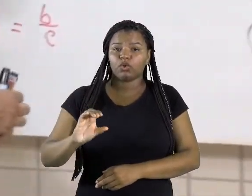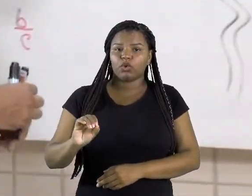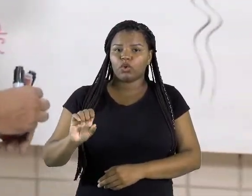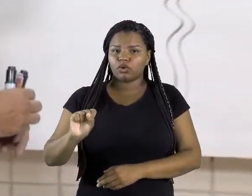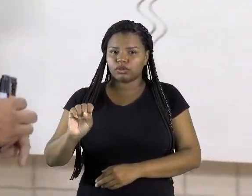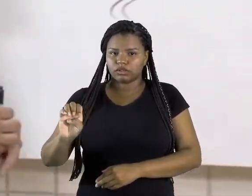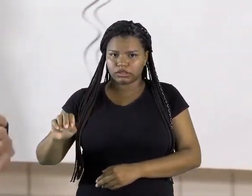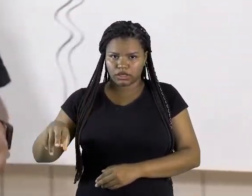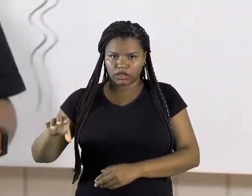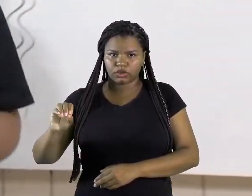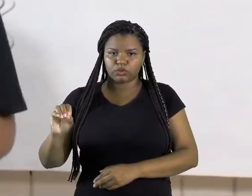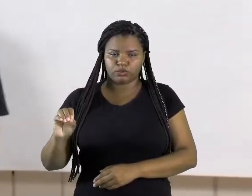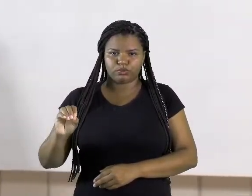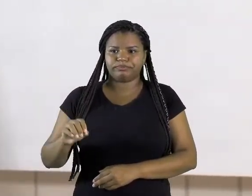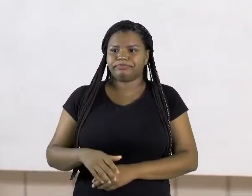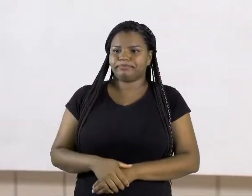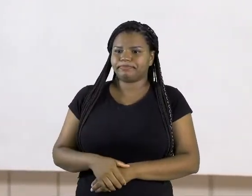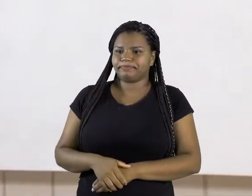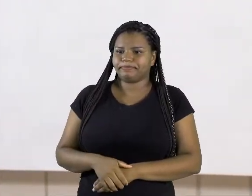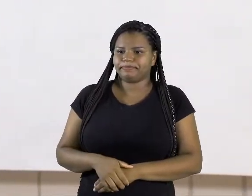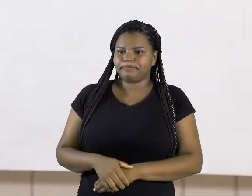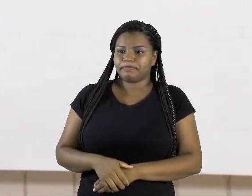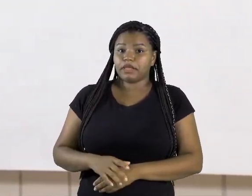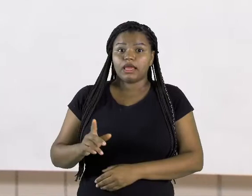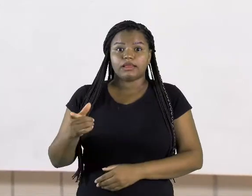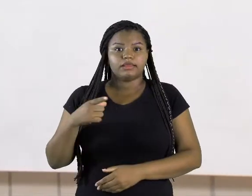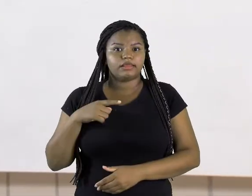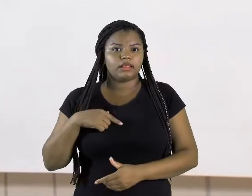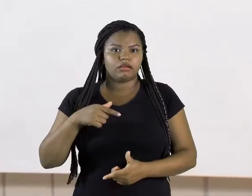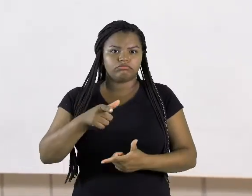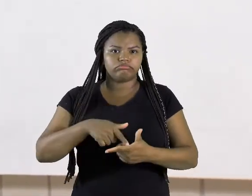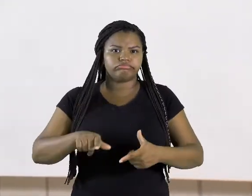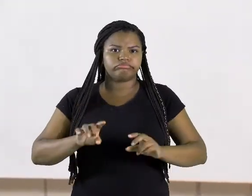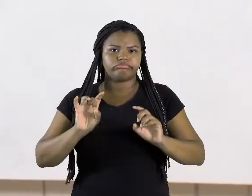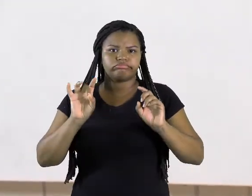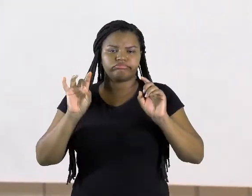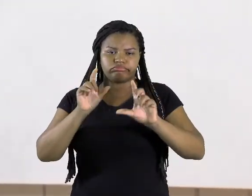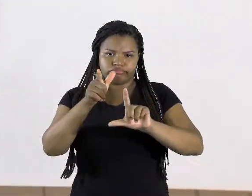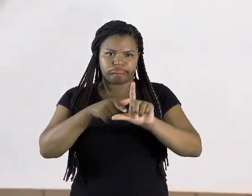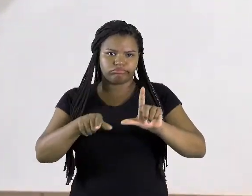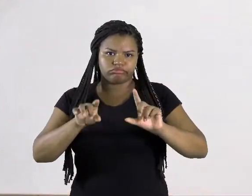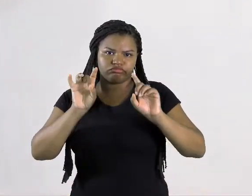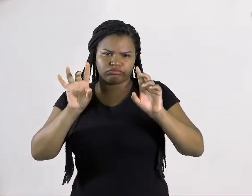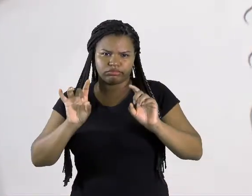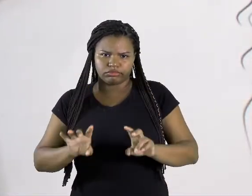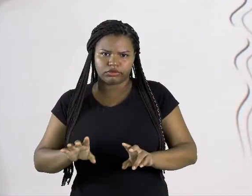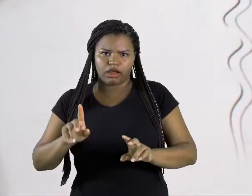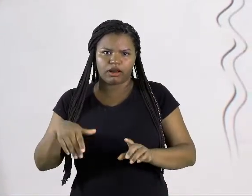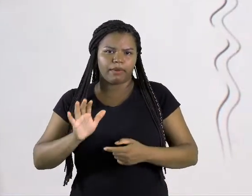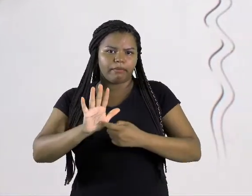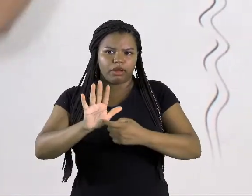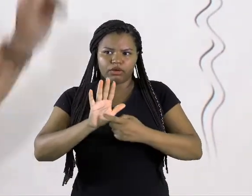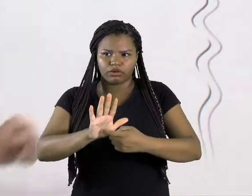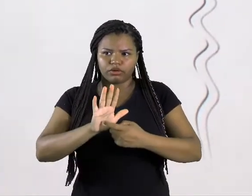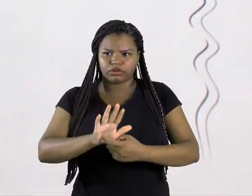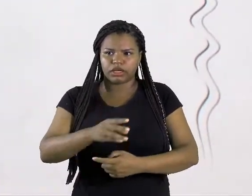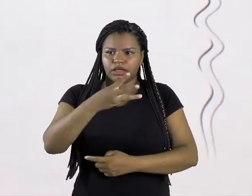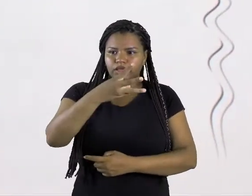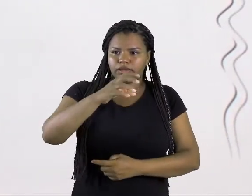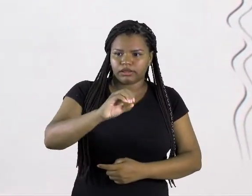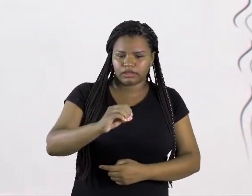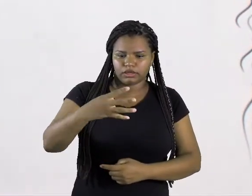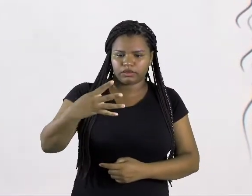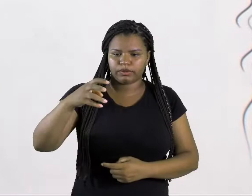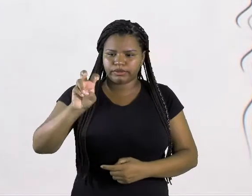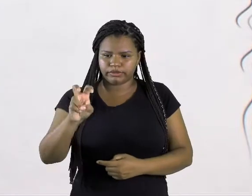ocorre que nós temos alguns ângulos especiais, são aqueles ângulos que mais aparecem. são os ângulos de 30, 45 e 60.